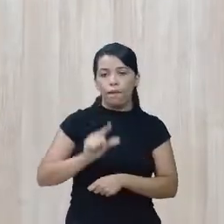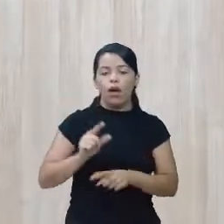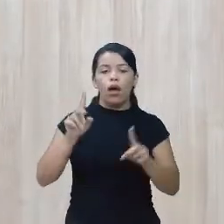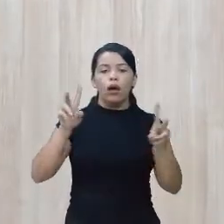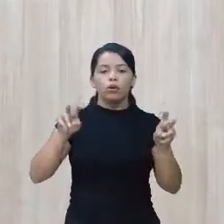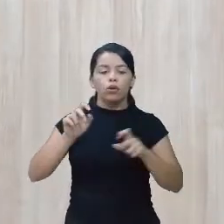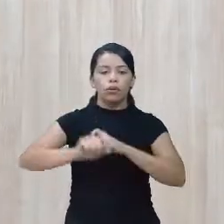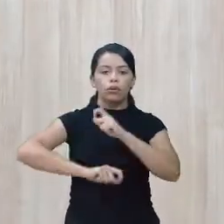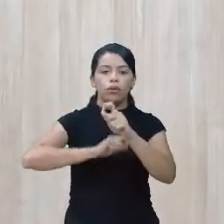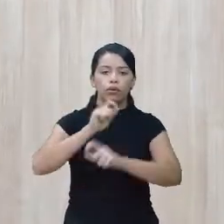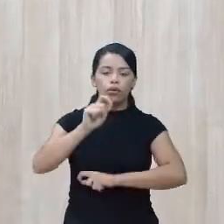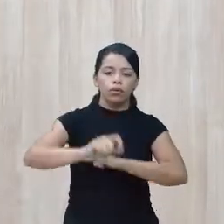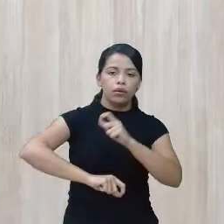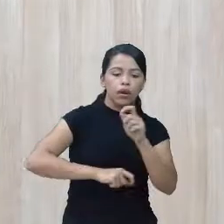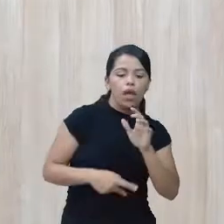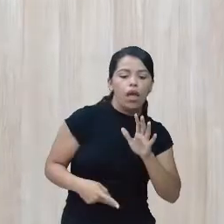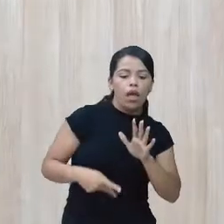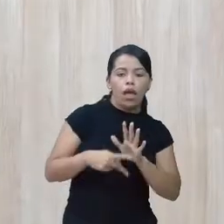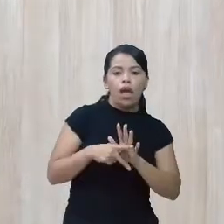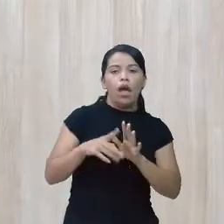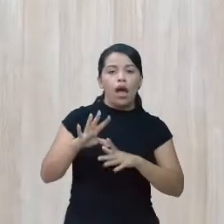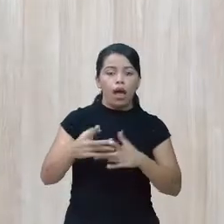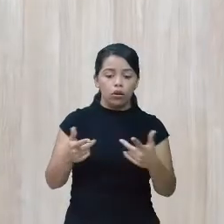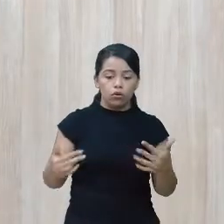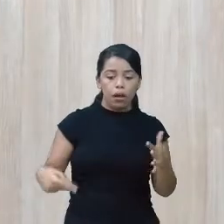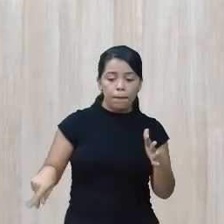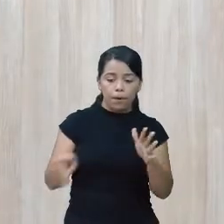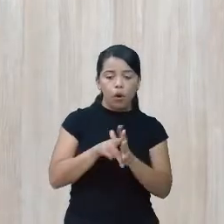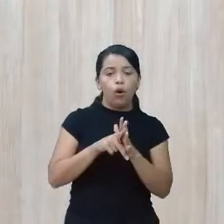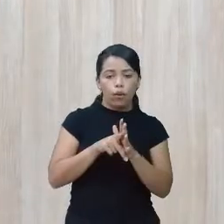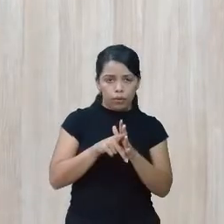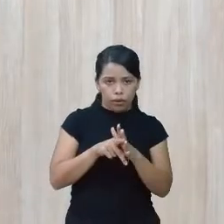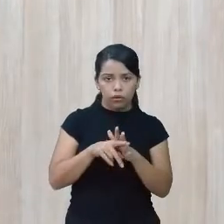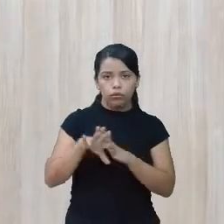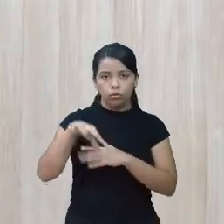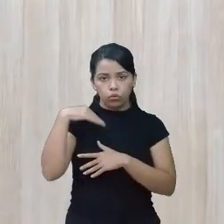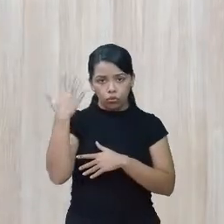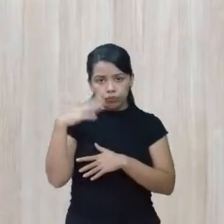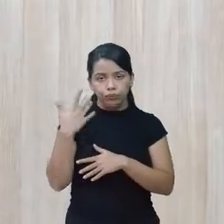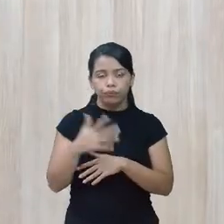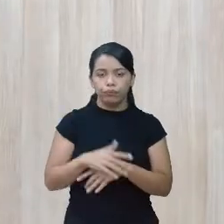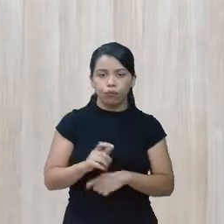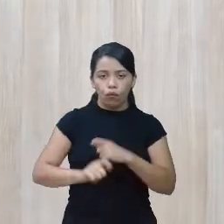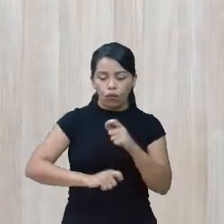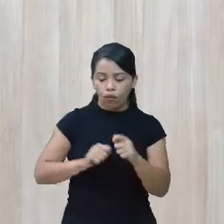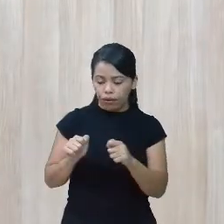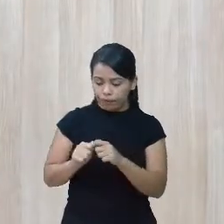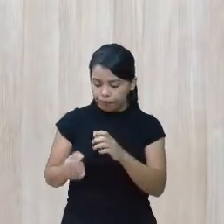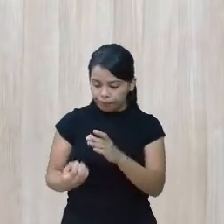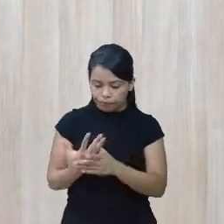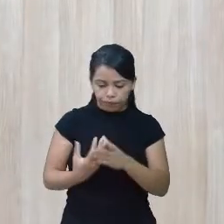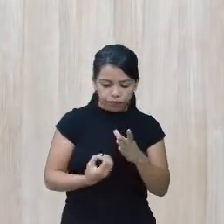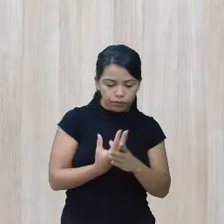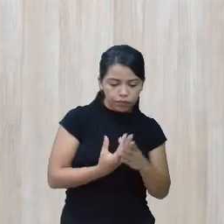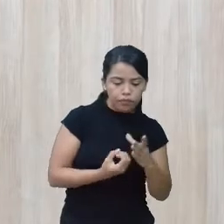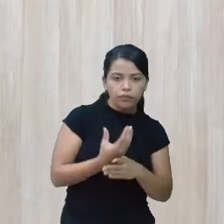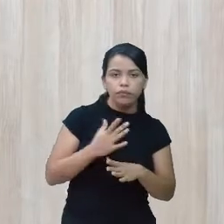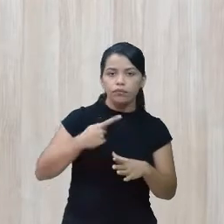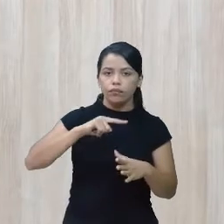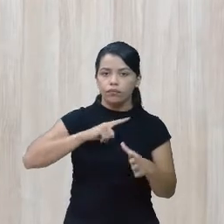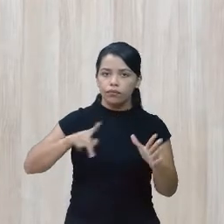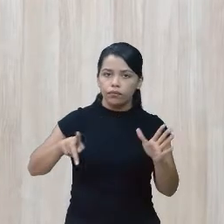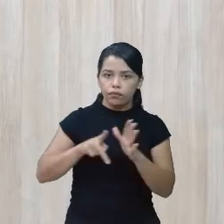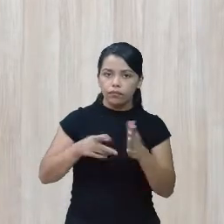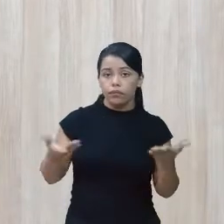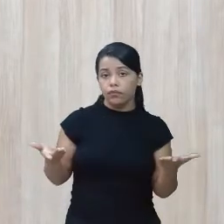sobre as propriedades sonoras e sobre as fontes, para a gente chegar aqui nesse